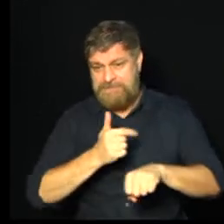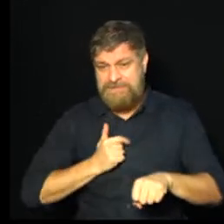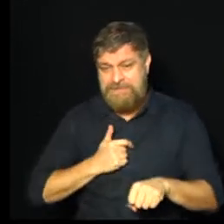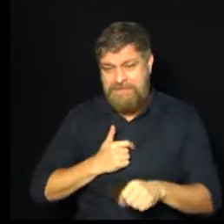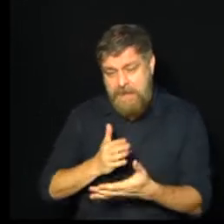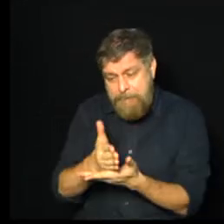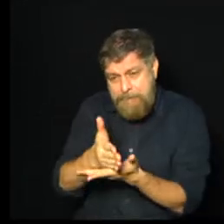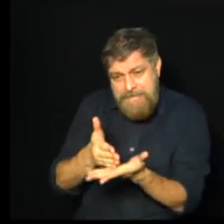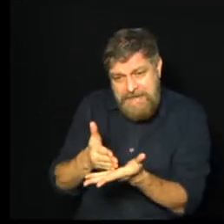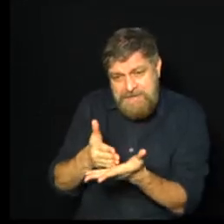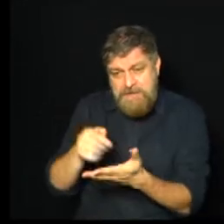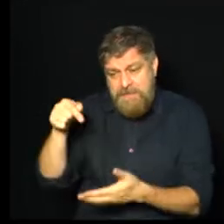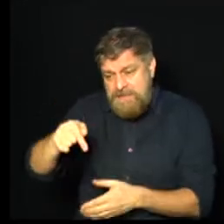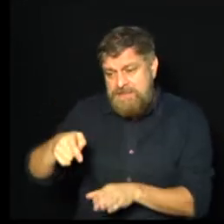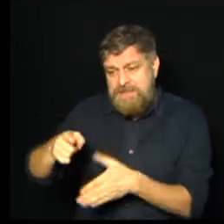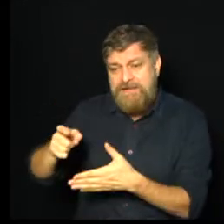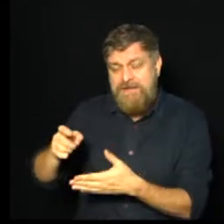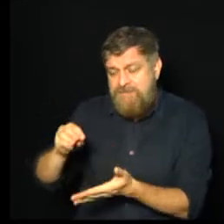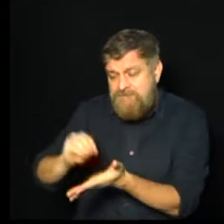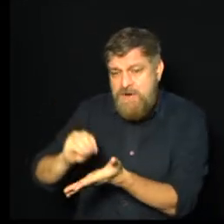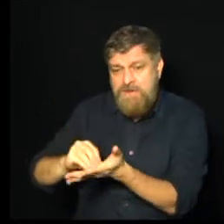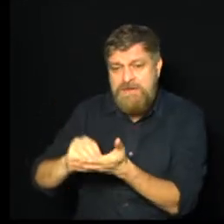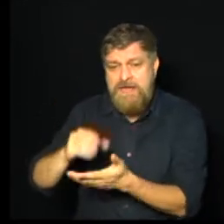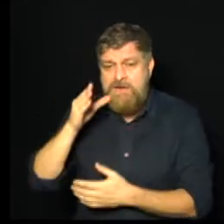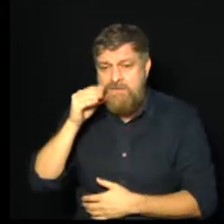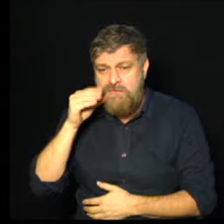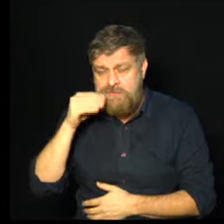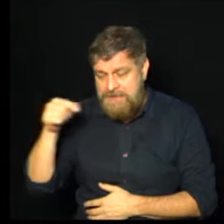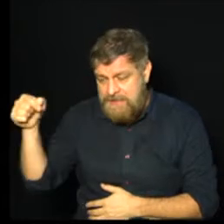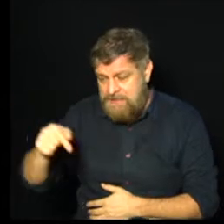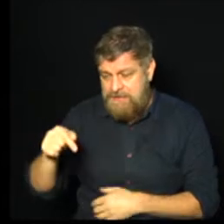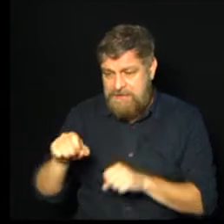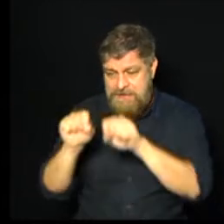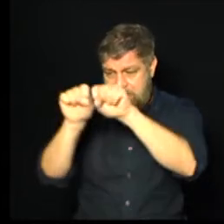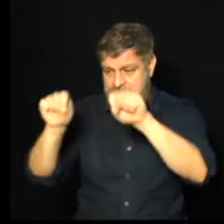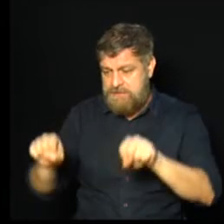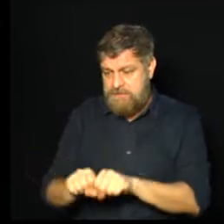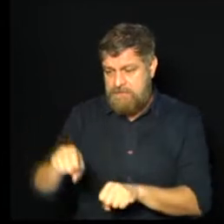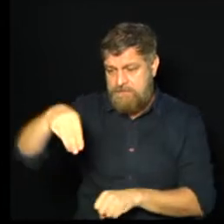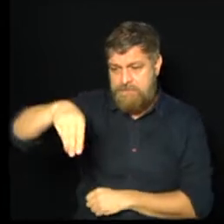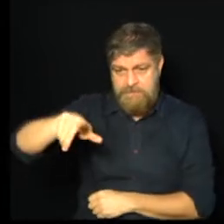parcialmente o déficit de pessoal existente nas unidades da rede Mário Gatti.